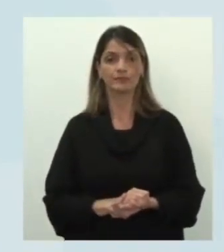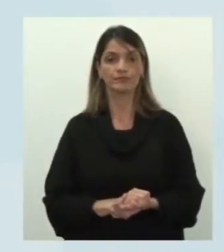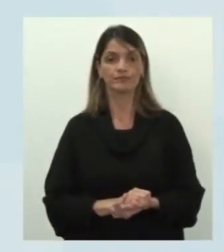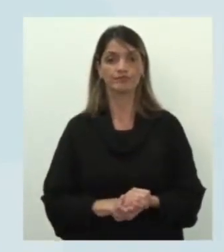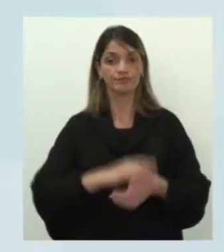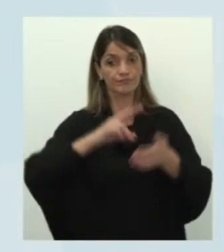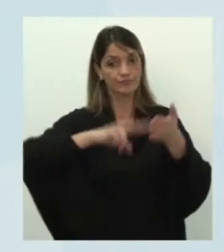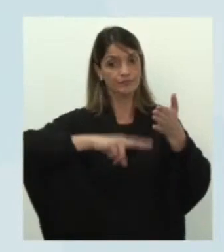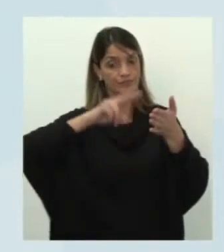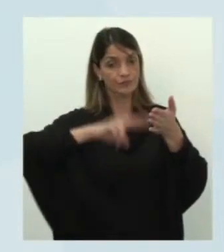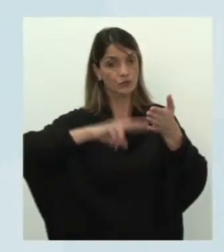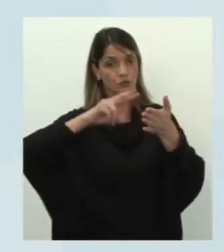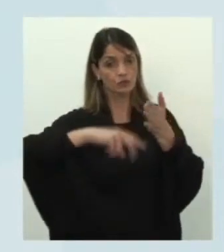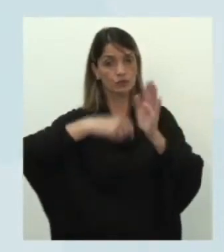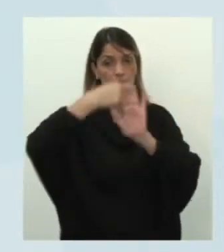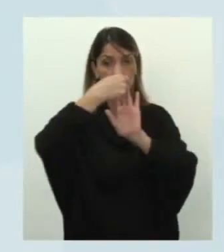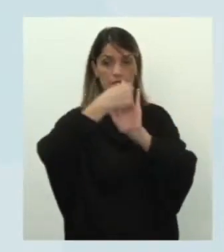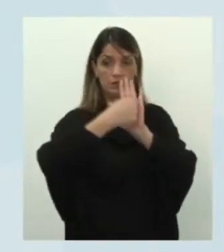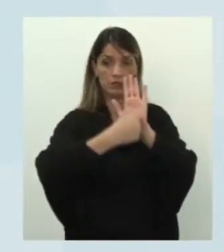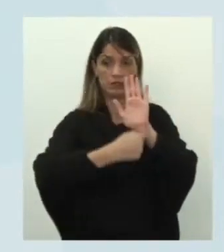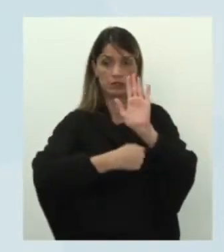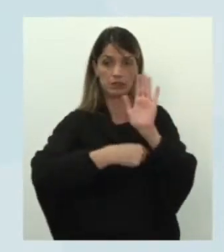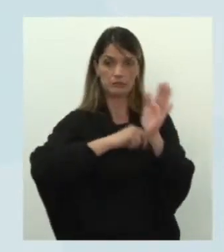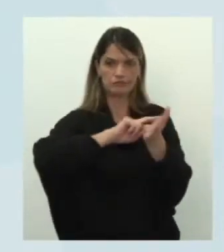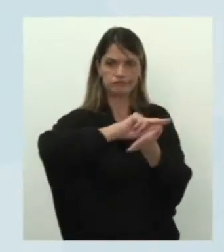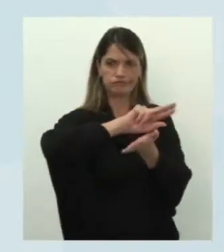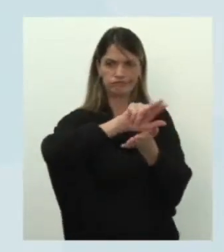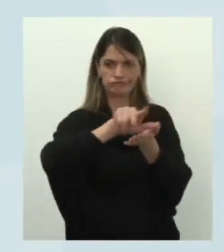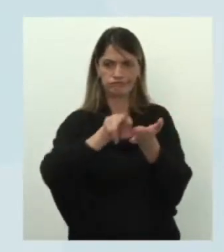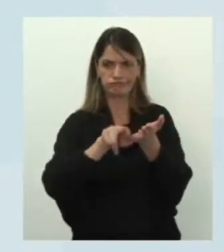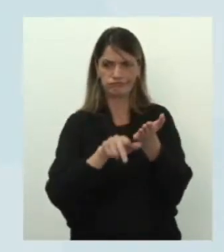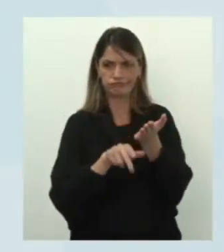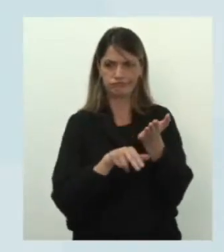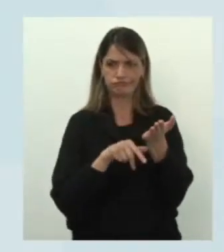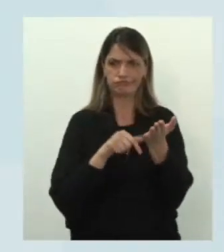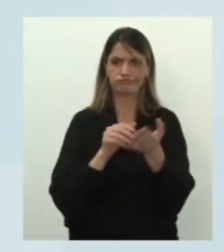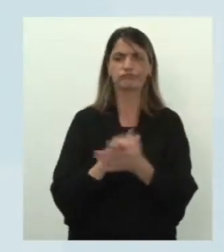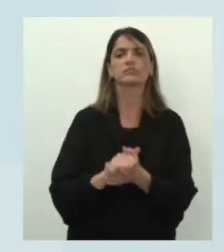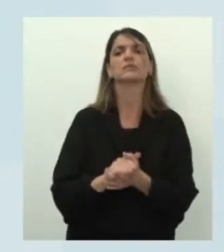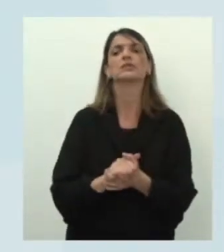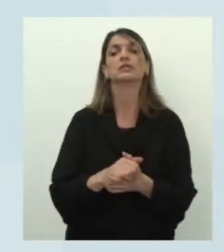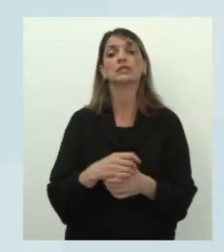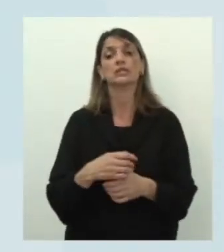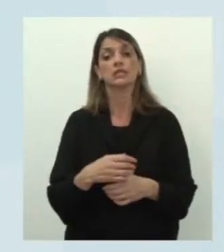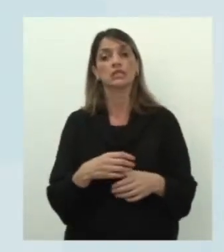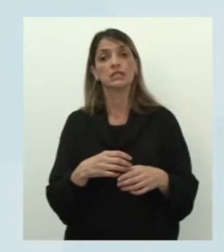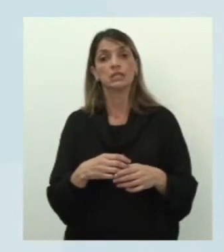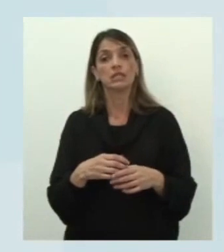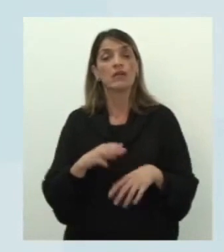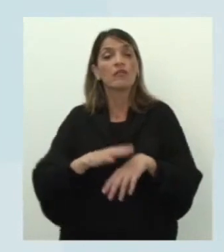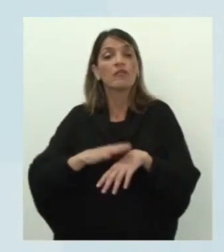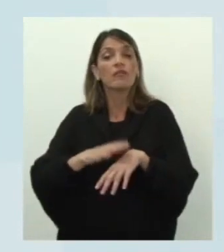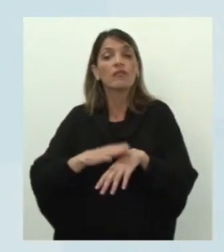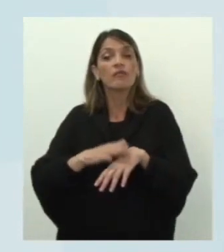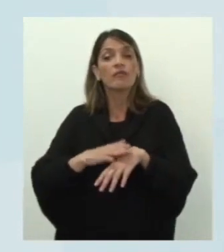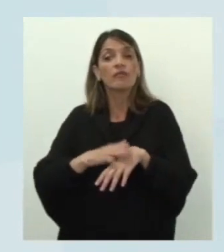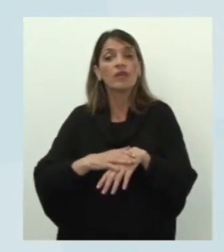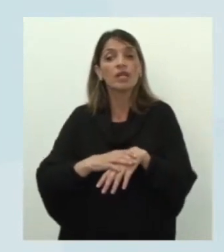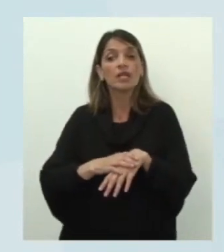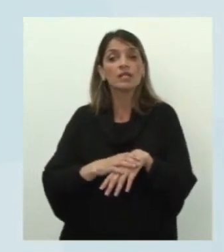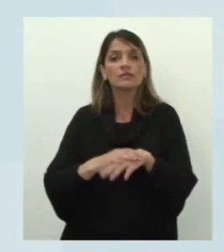na leitura de textos multissemióticos o efeito de sentido produzido pelo uso de